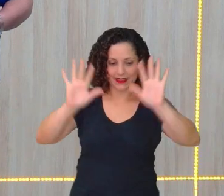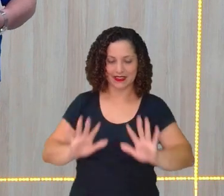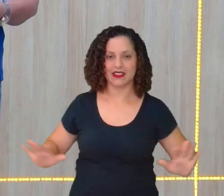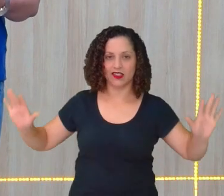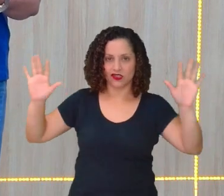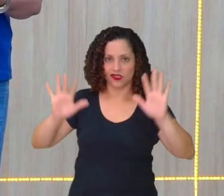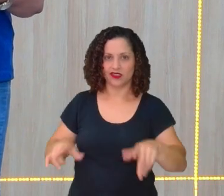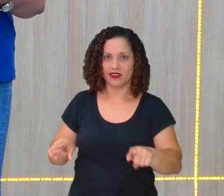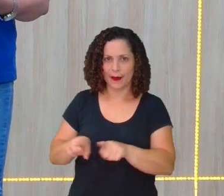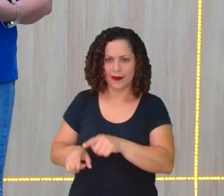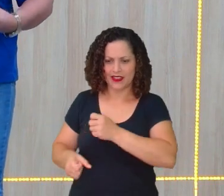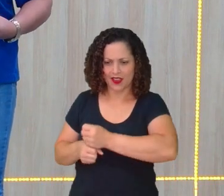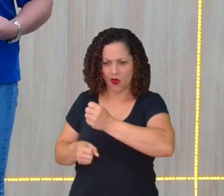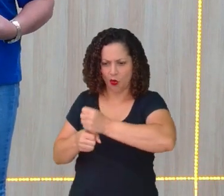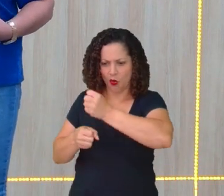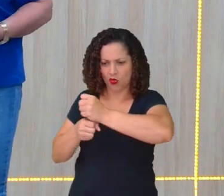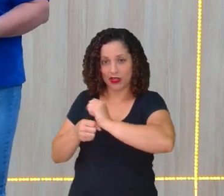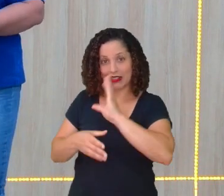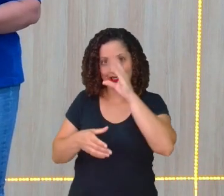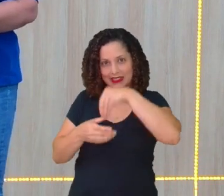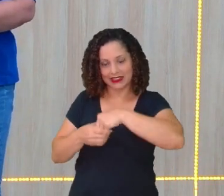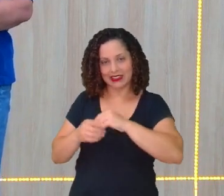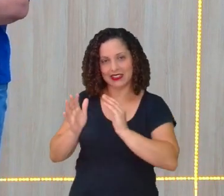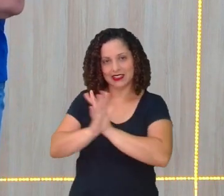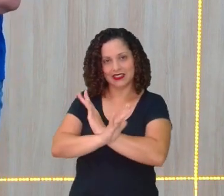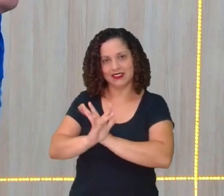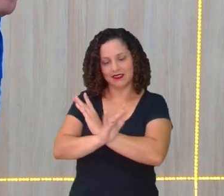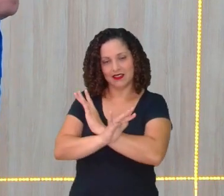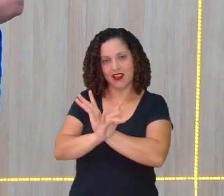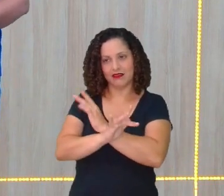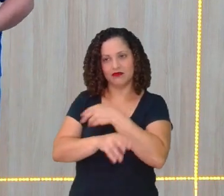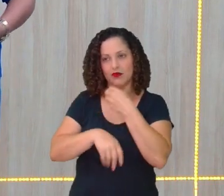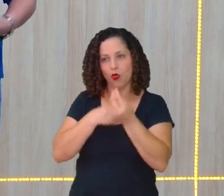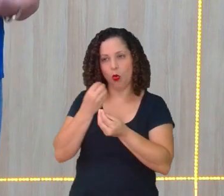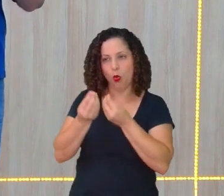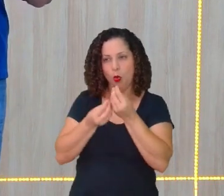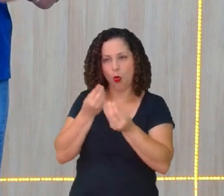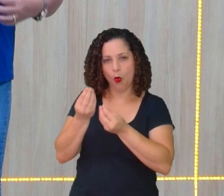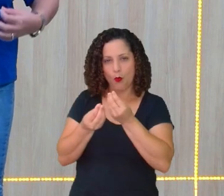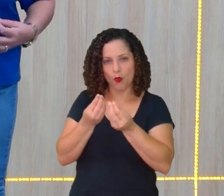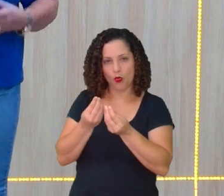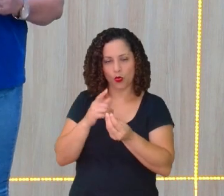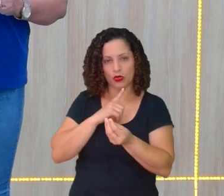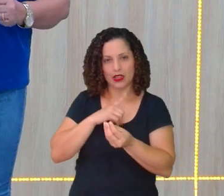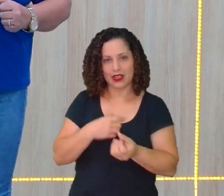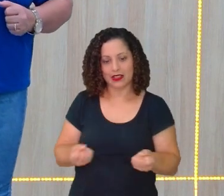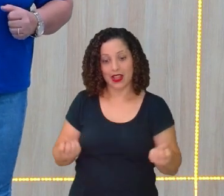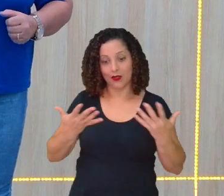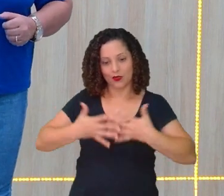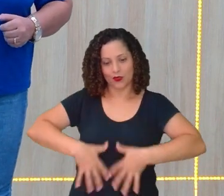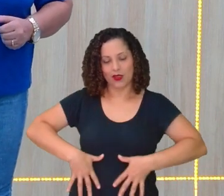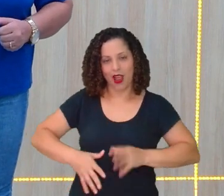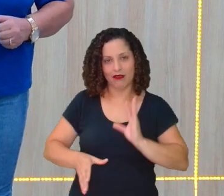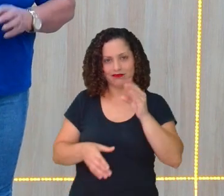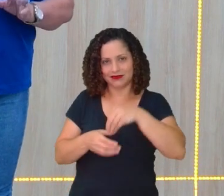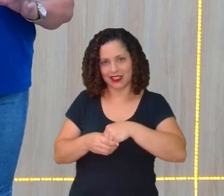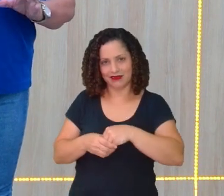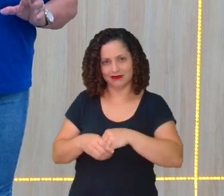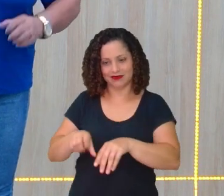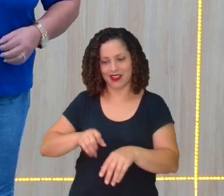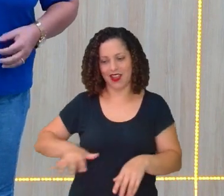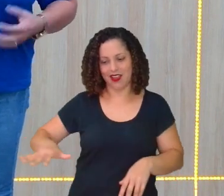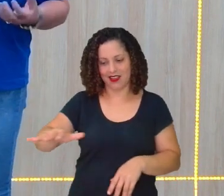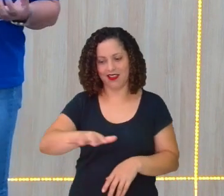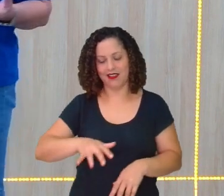construídas dentro da cidade, que é uma forma de trazer, né, o cantinho natural para dentro dessas áreas urbanas. E